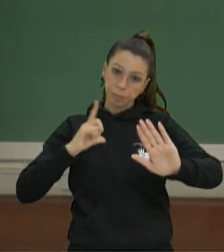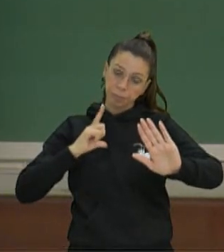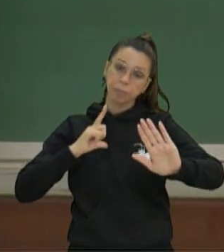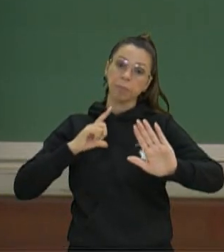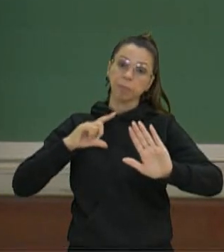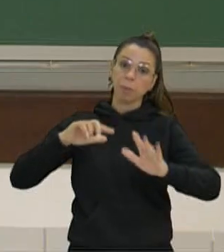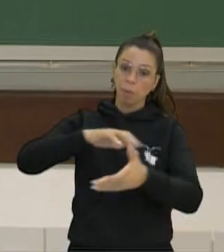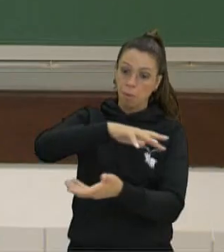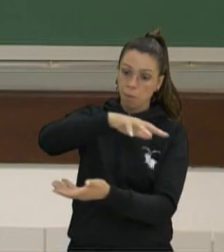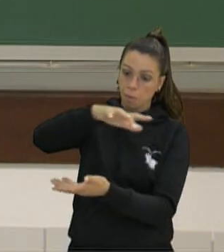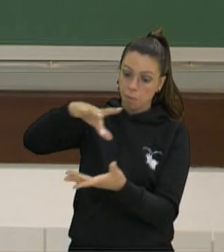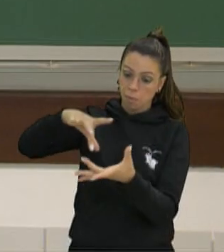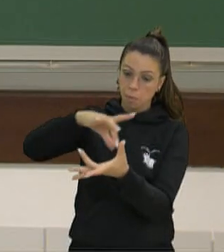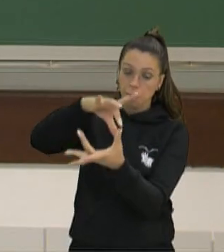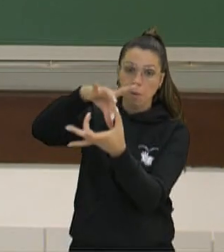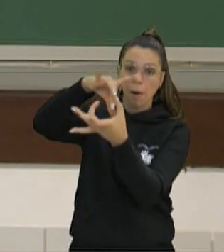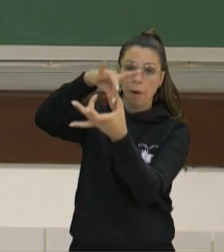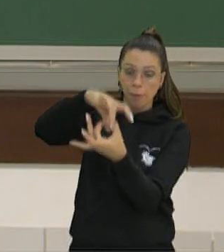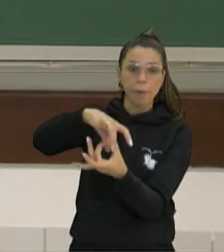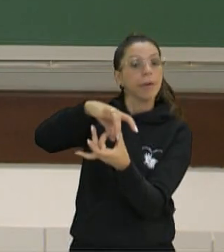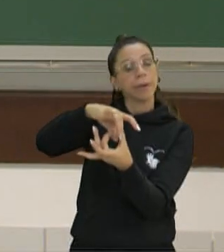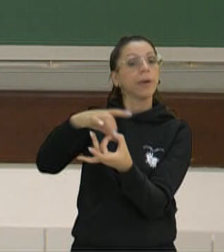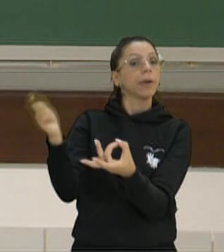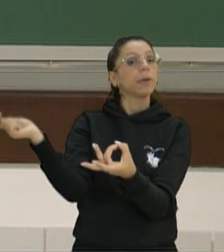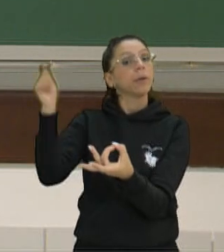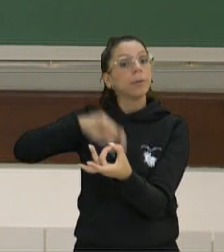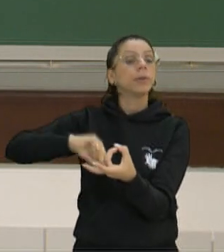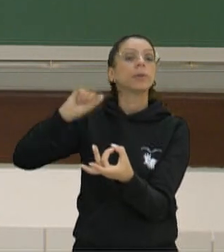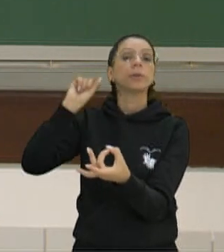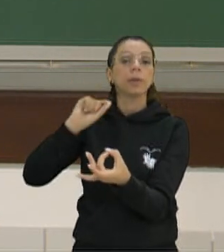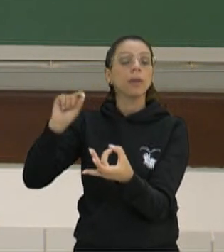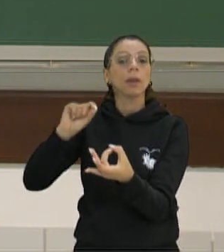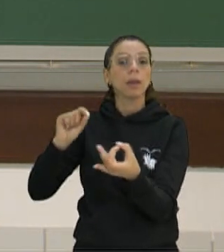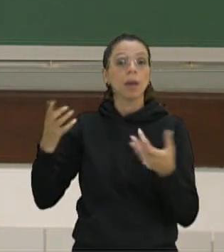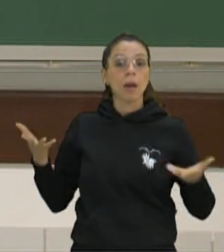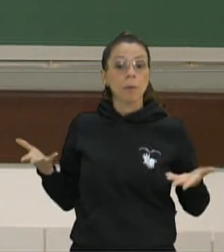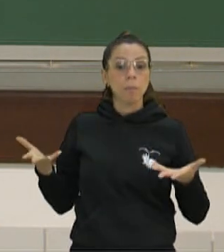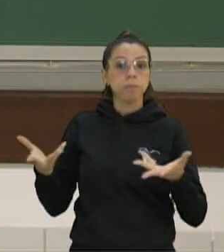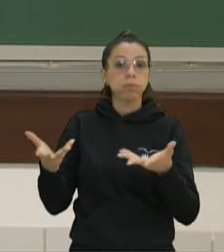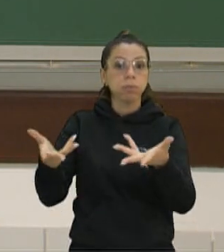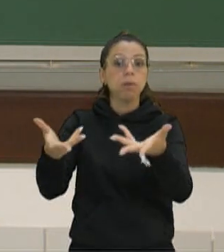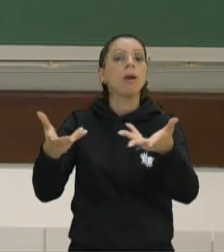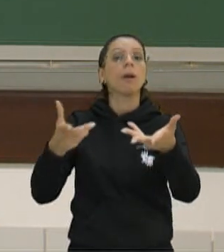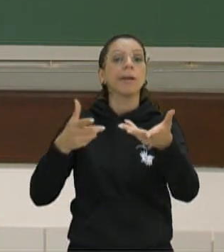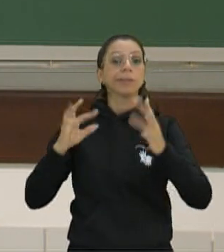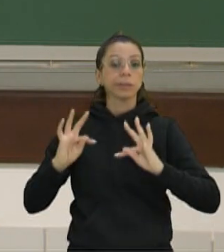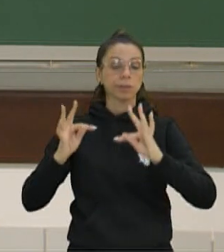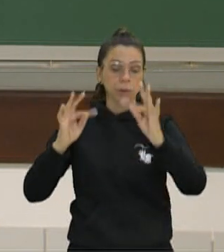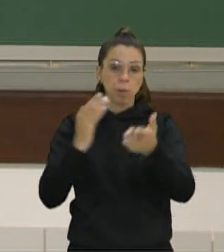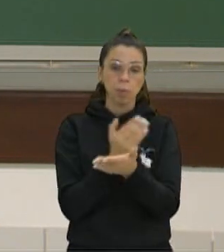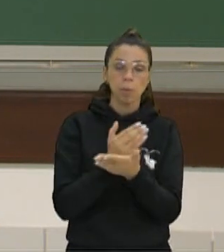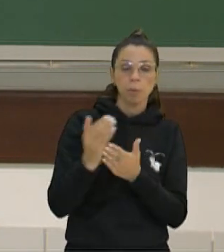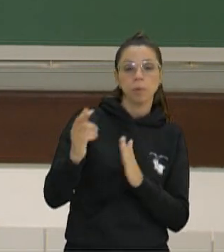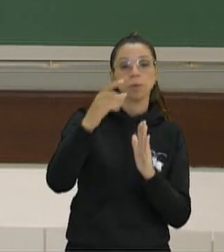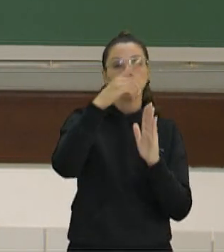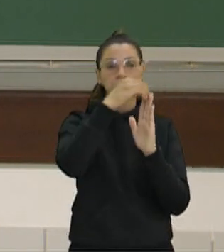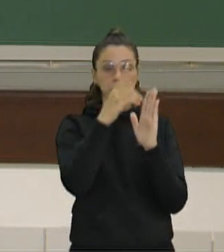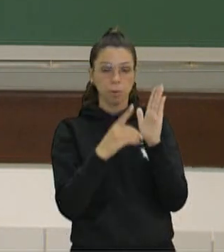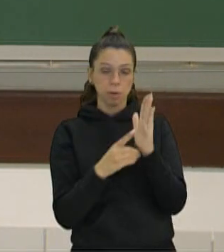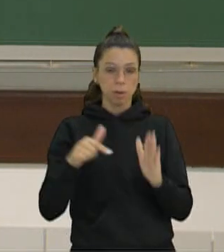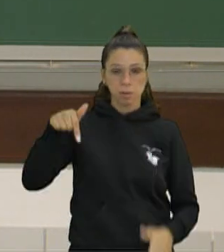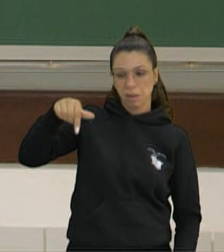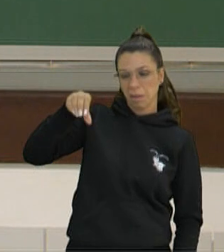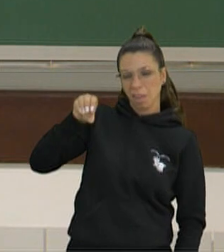ser possível apenas com todo esse avanço tecnológico que a gente vive hoje, né? Que começou lá na década de 70, 80, mais